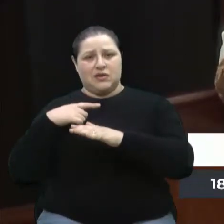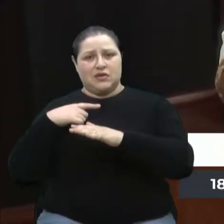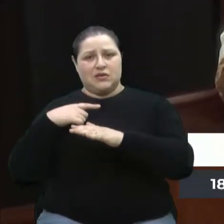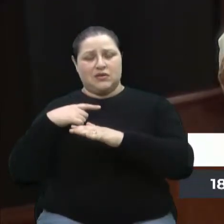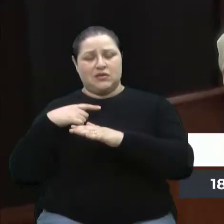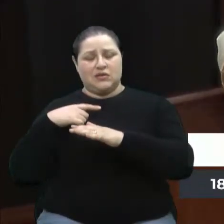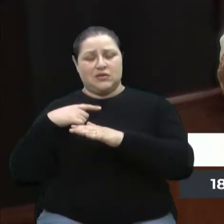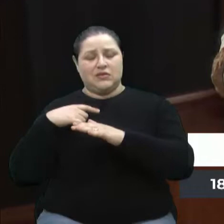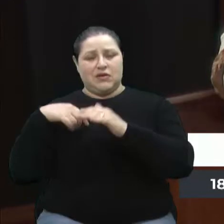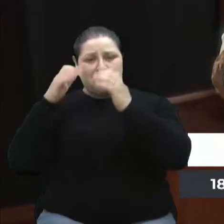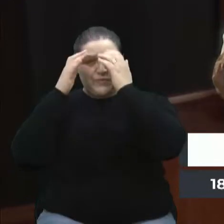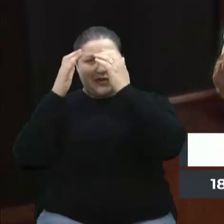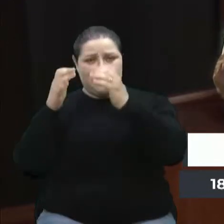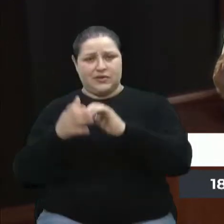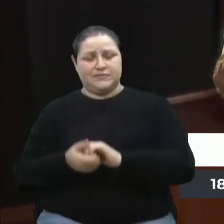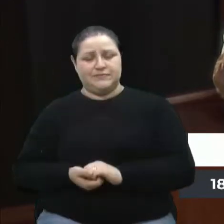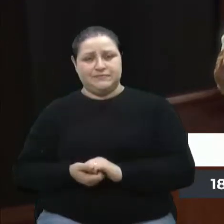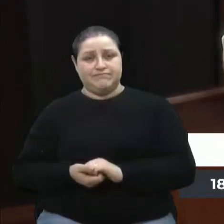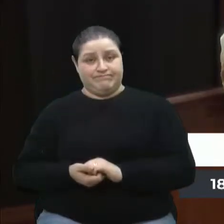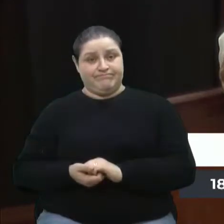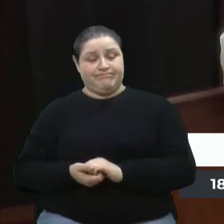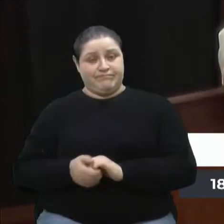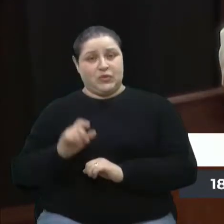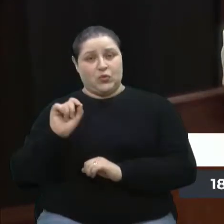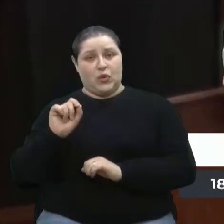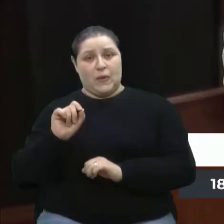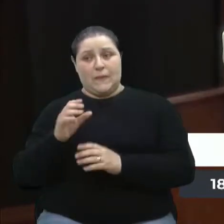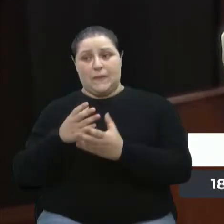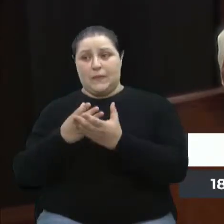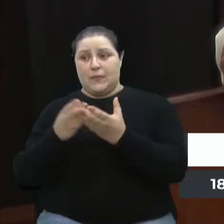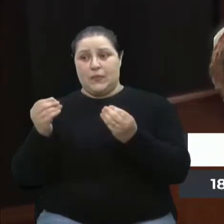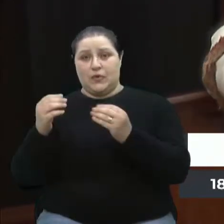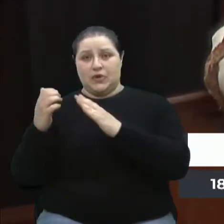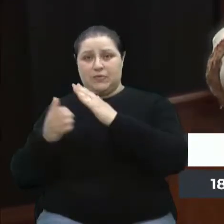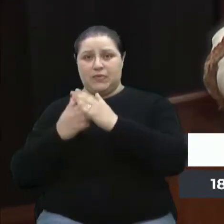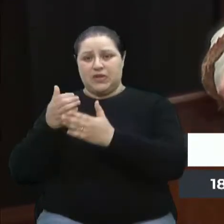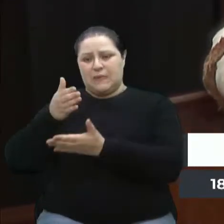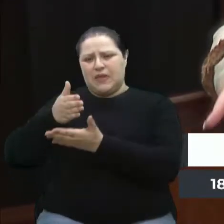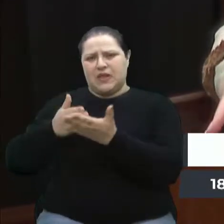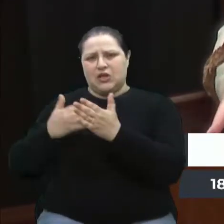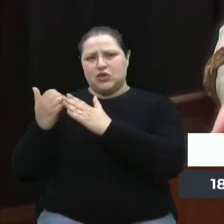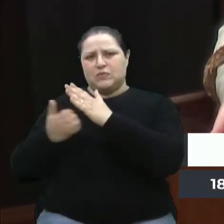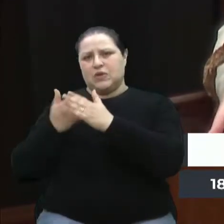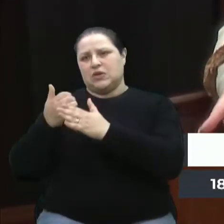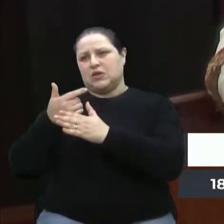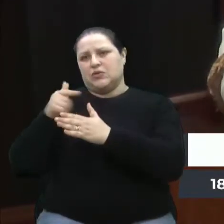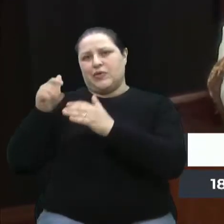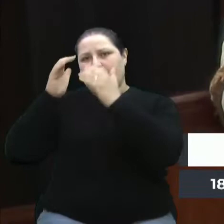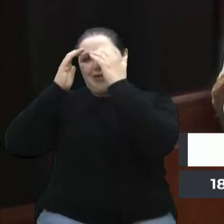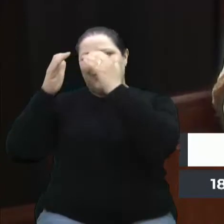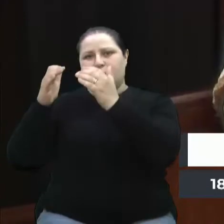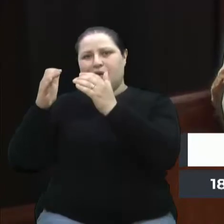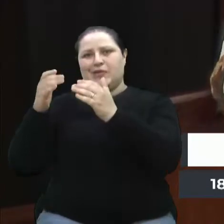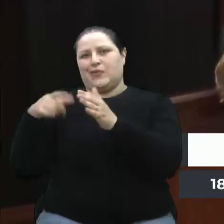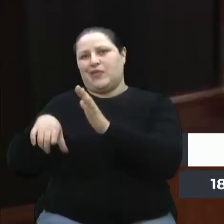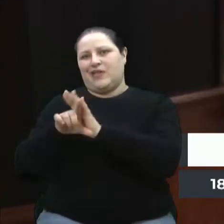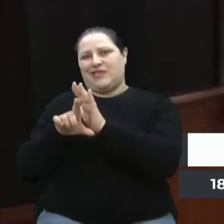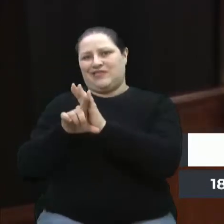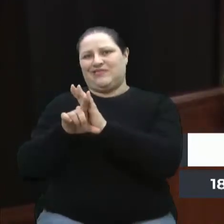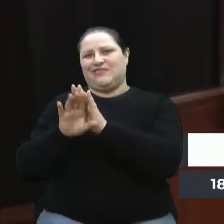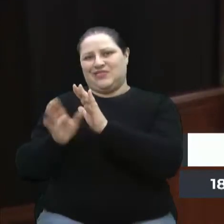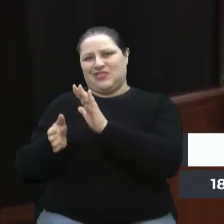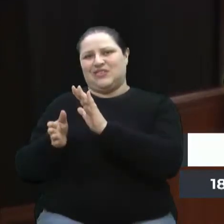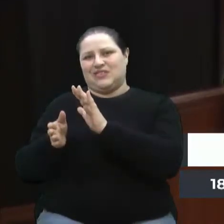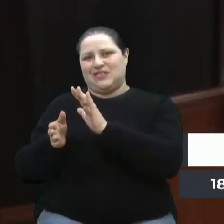cumprir. Diga-se de passagem que muitas empresas, metade das empresas já não cumprem esta lei e